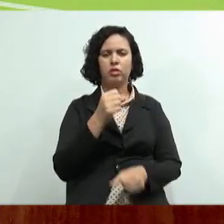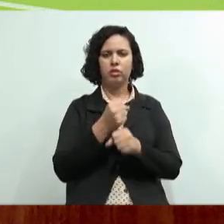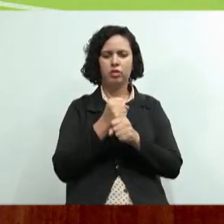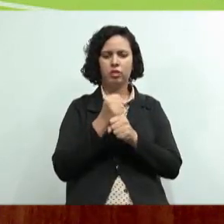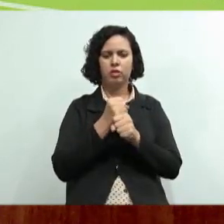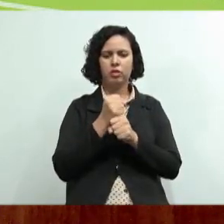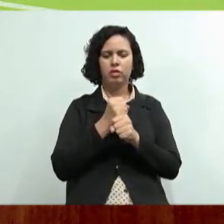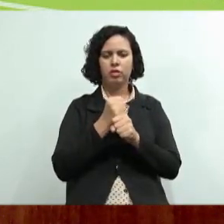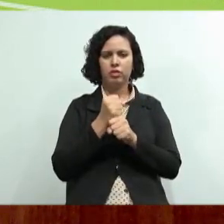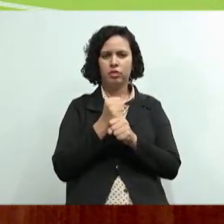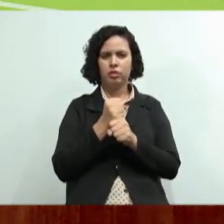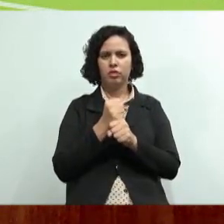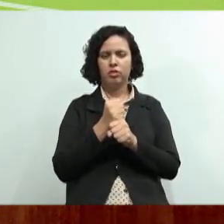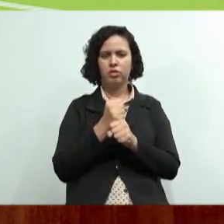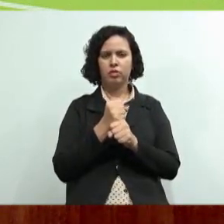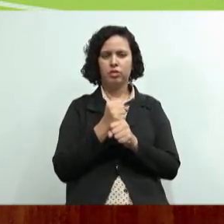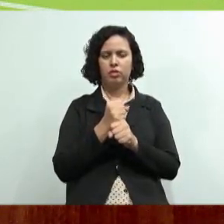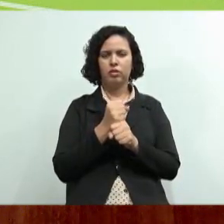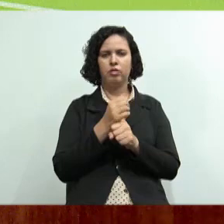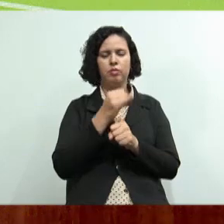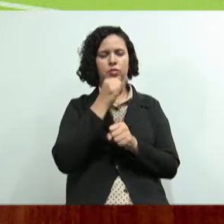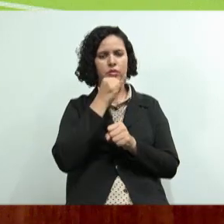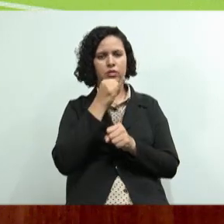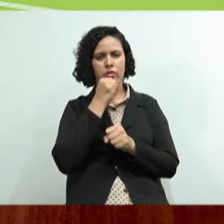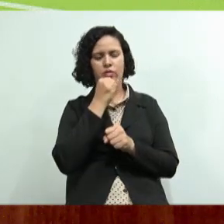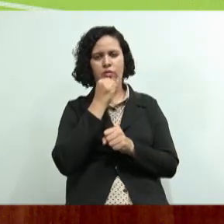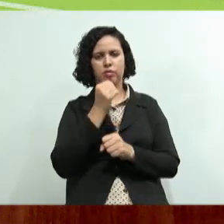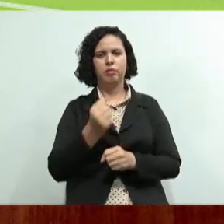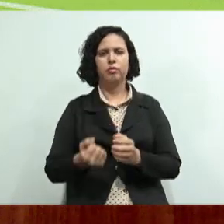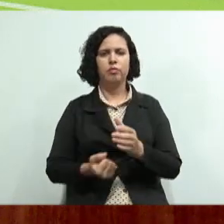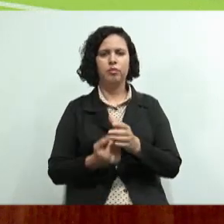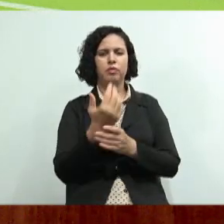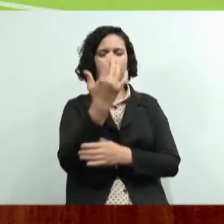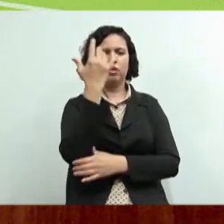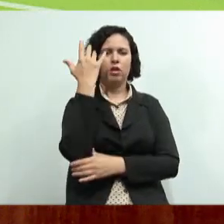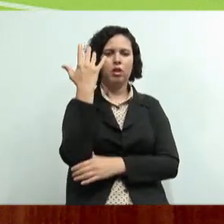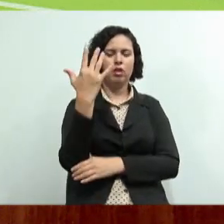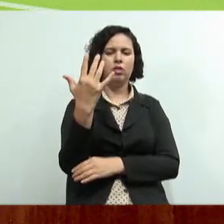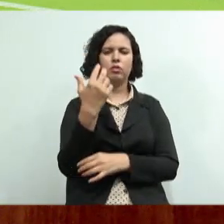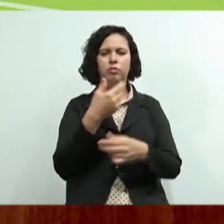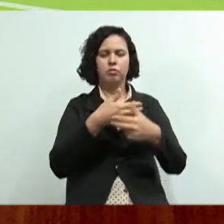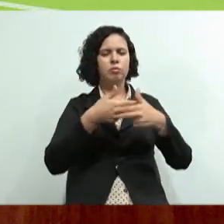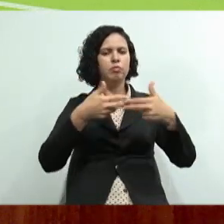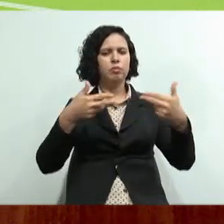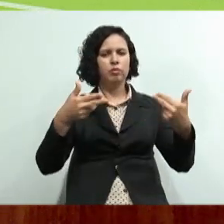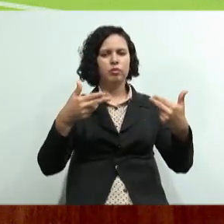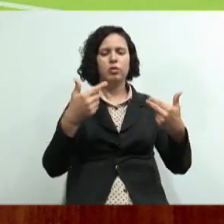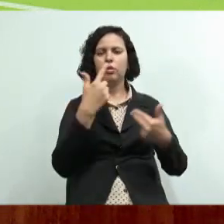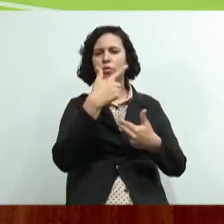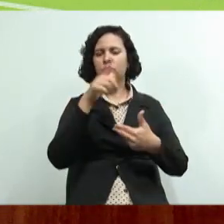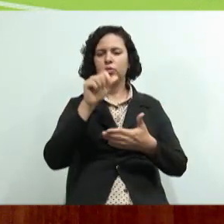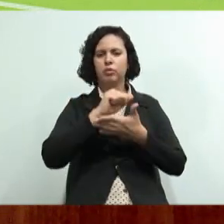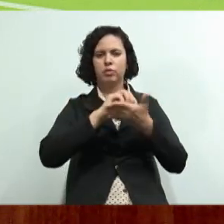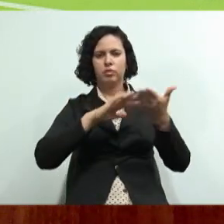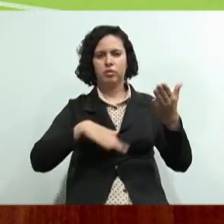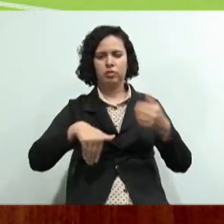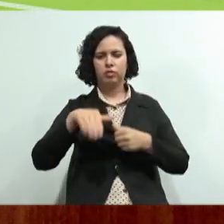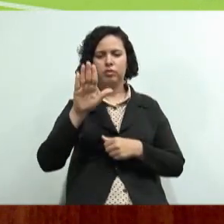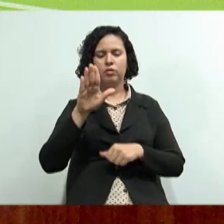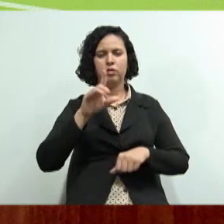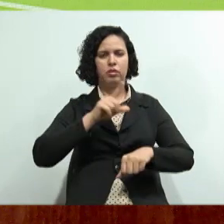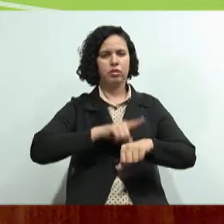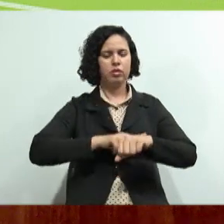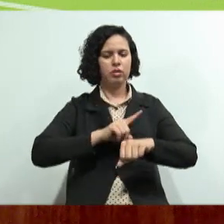trabalhar com plantio de árvore, seja para celulose, seja para seringa ou para qualquer outra atividade que leve mais tempo.